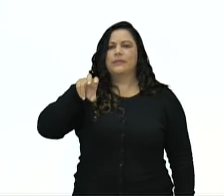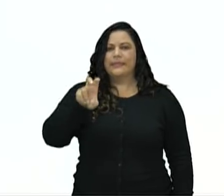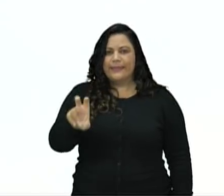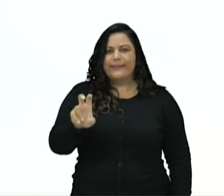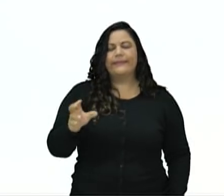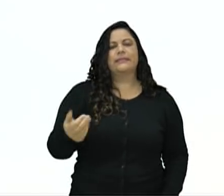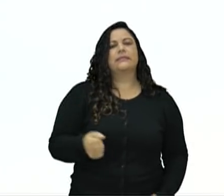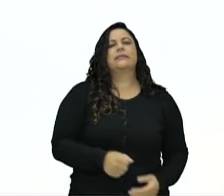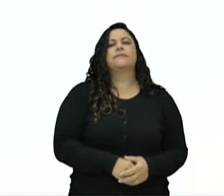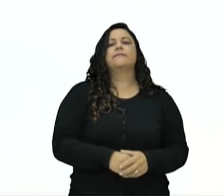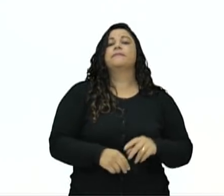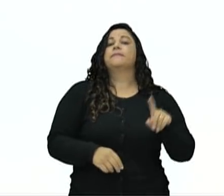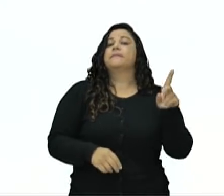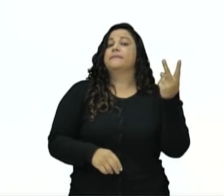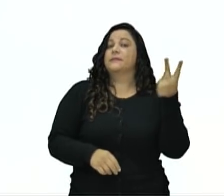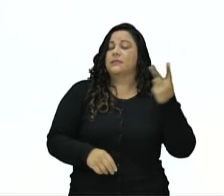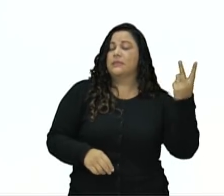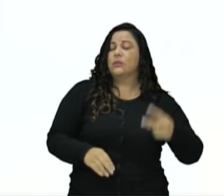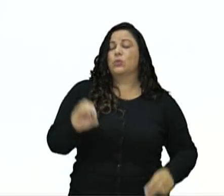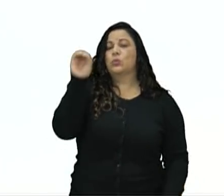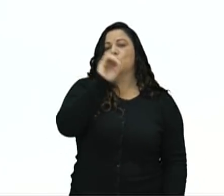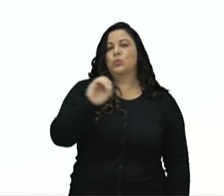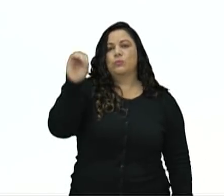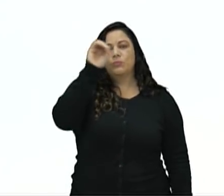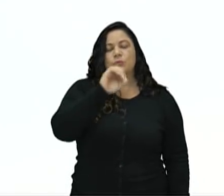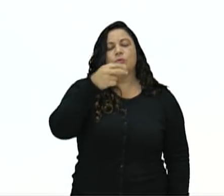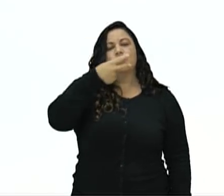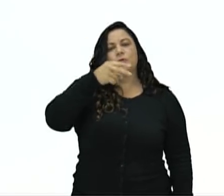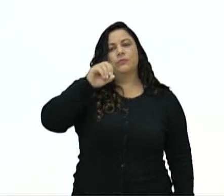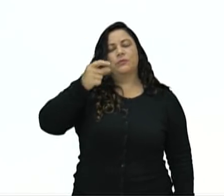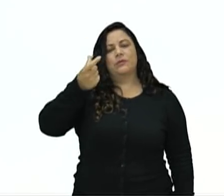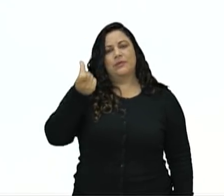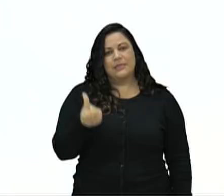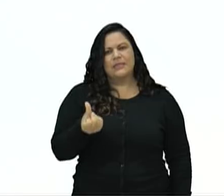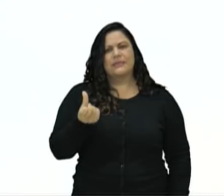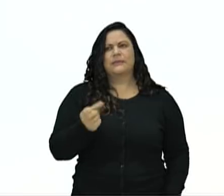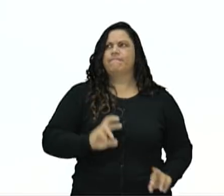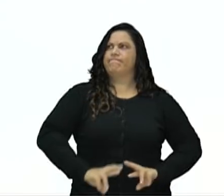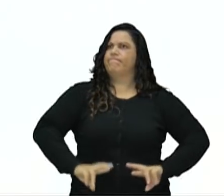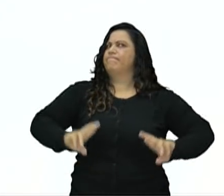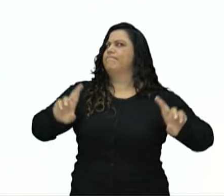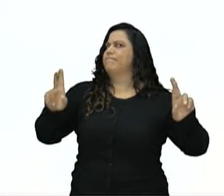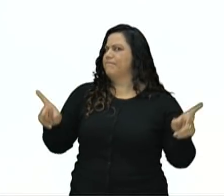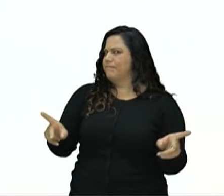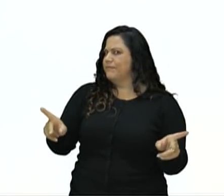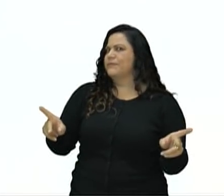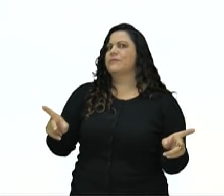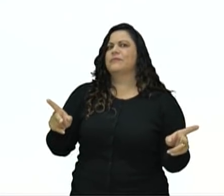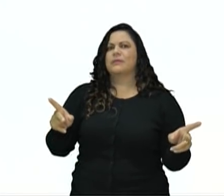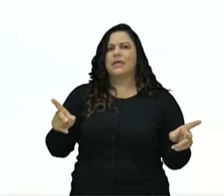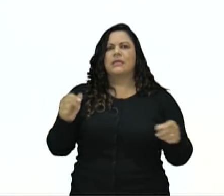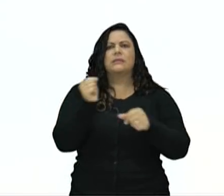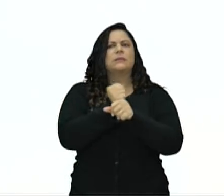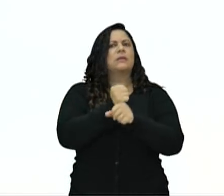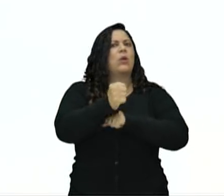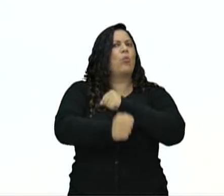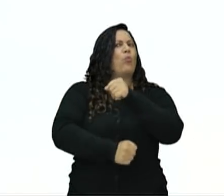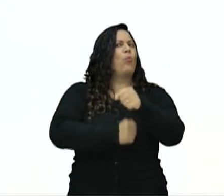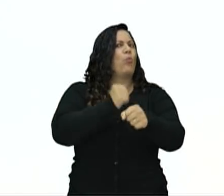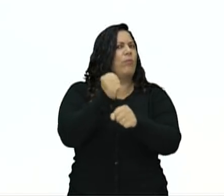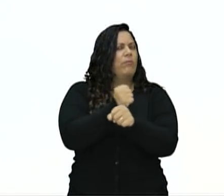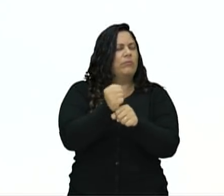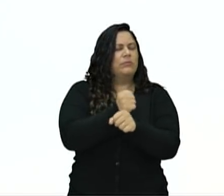de 2016. E que diferença um ano faz na vida de uma pessoa que está com anorexia, né? Então, essa frase foi extraída lá